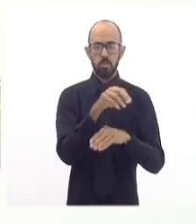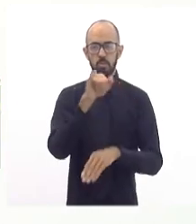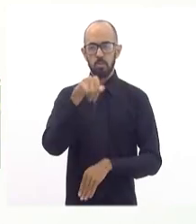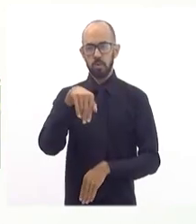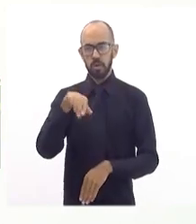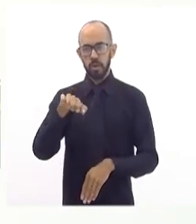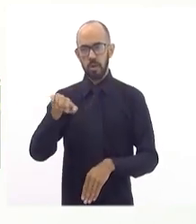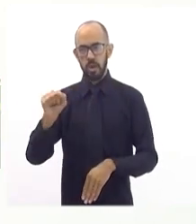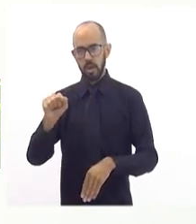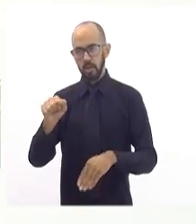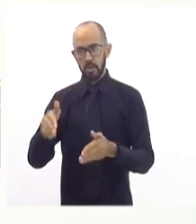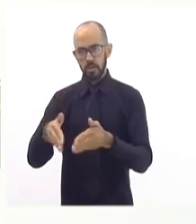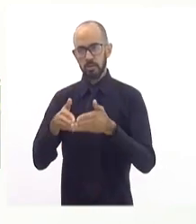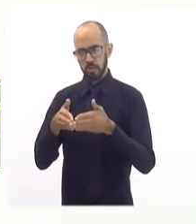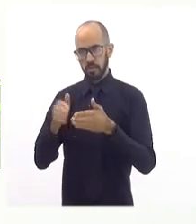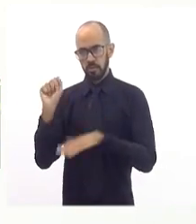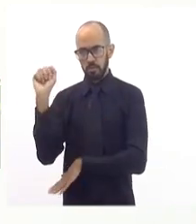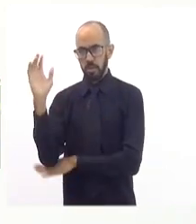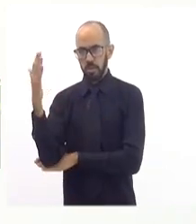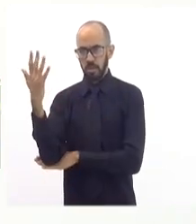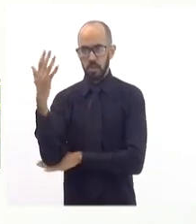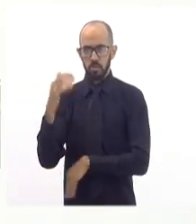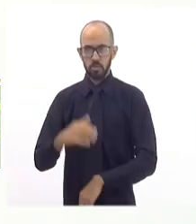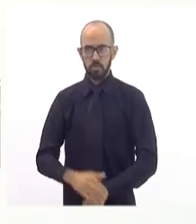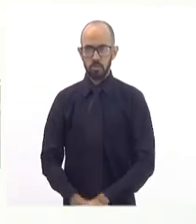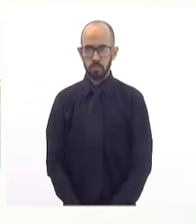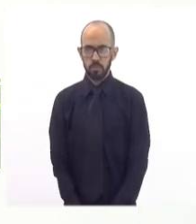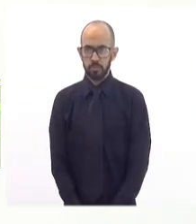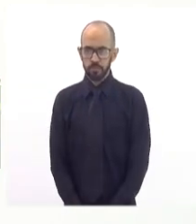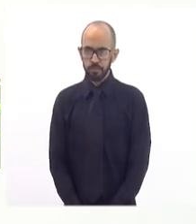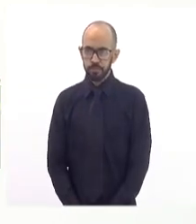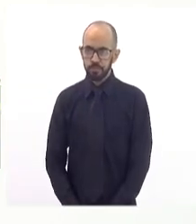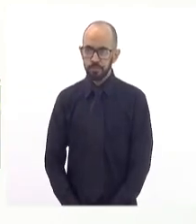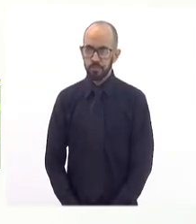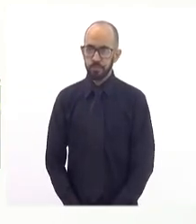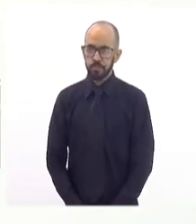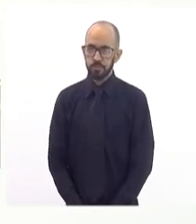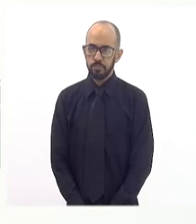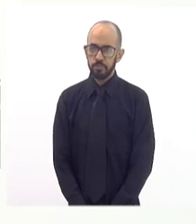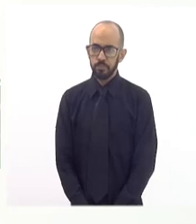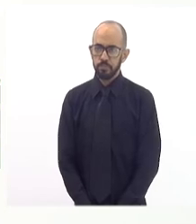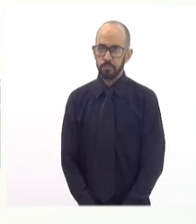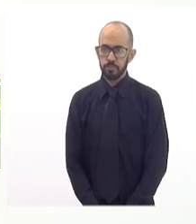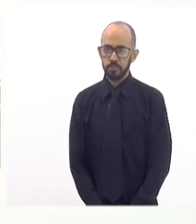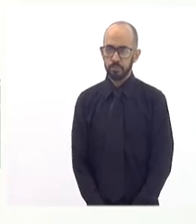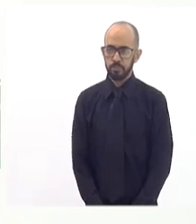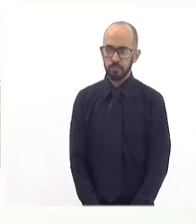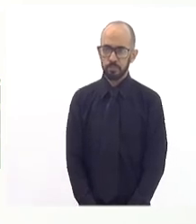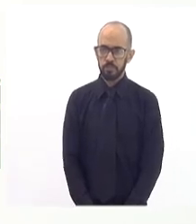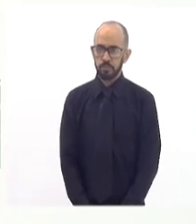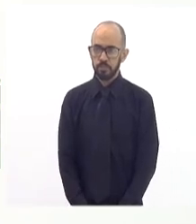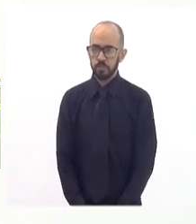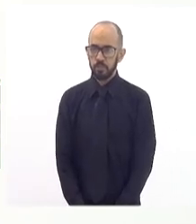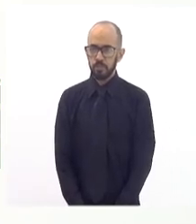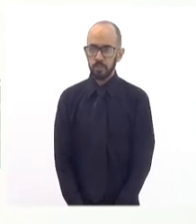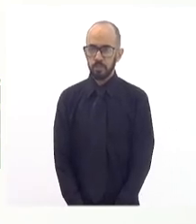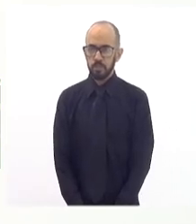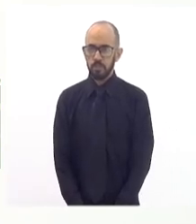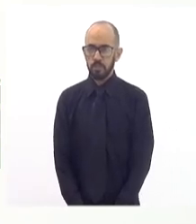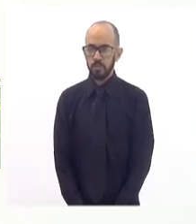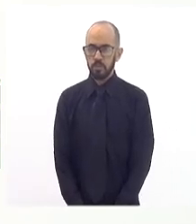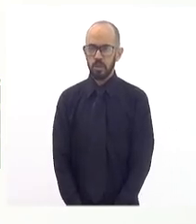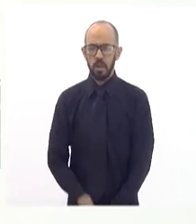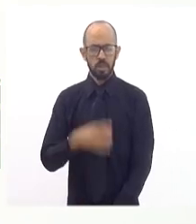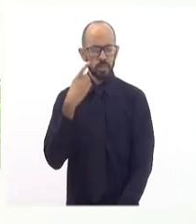licenciamento ambiental é outra questão ela atropelamento Ela falou para o João